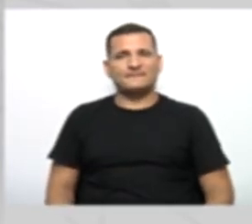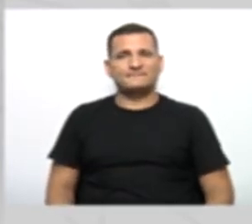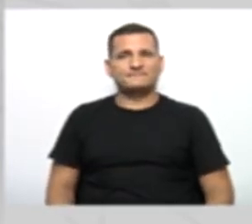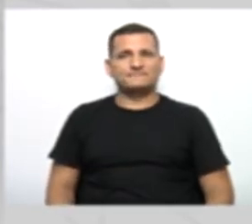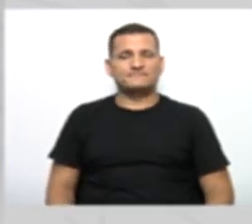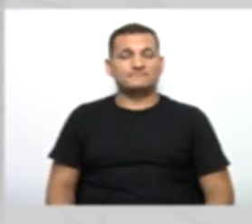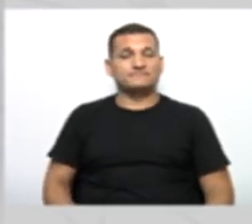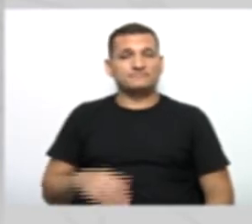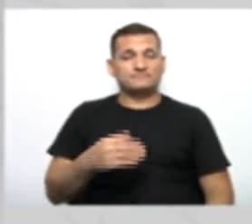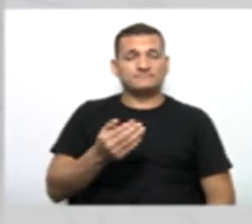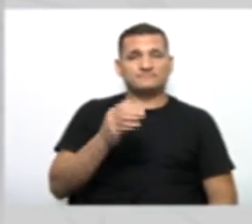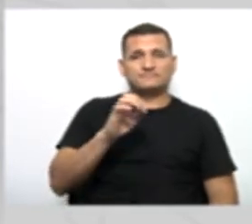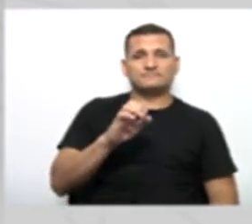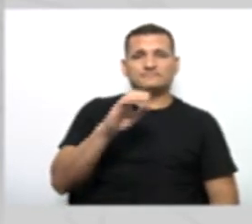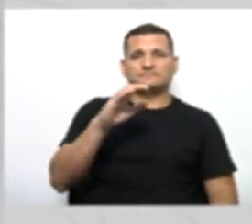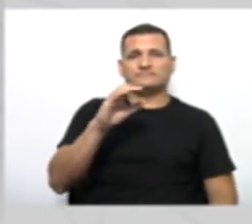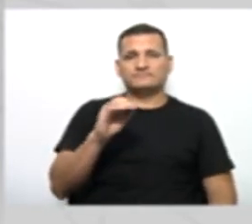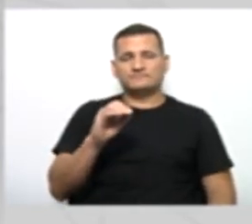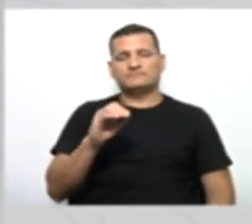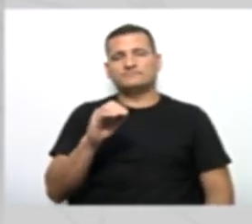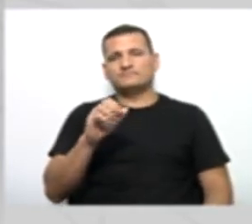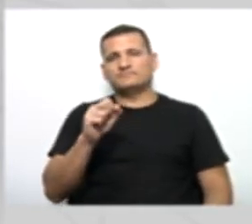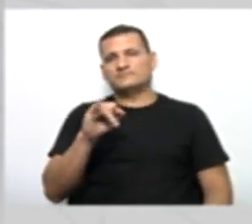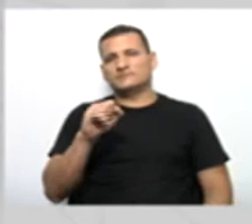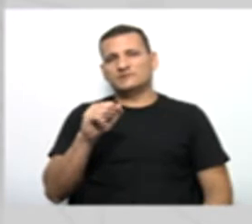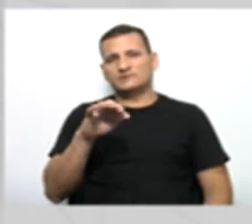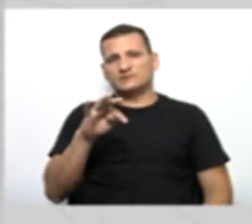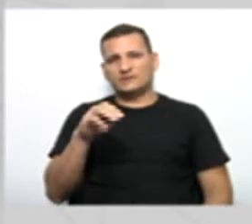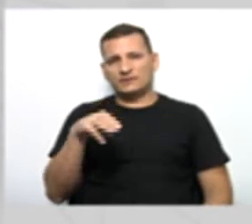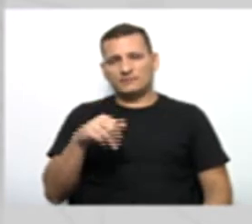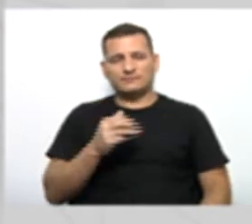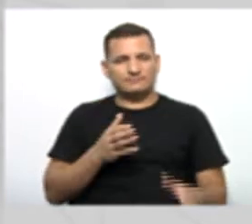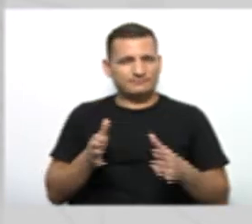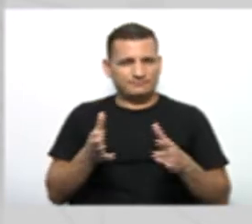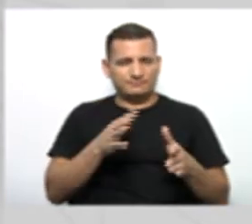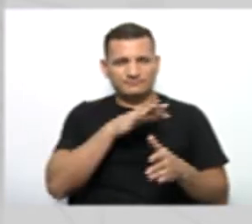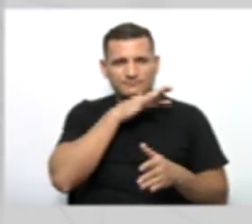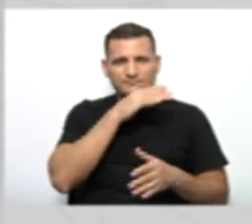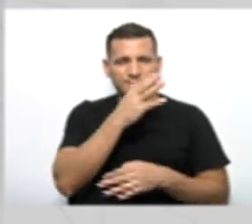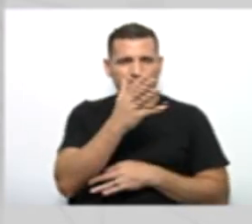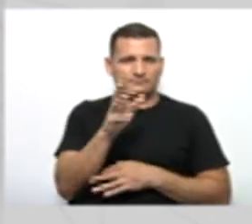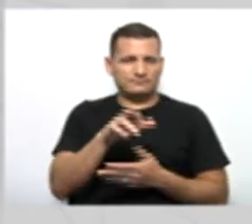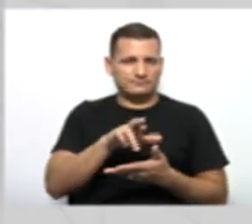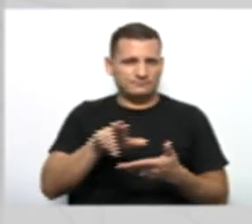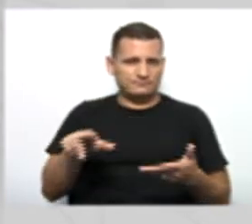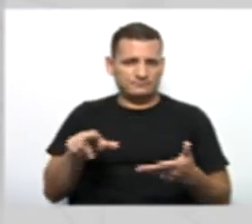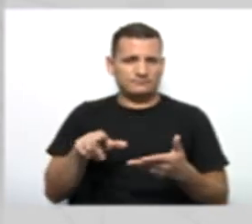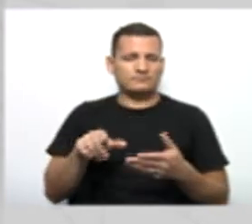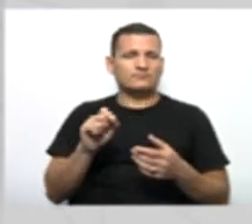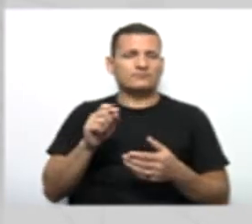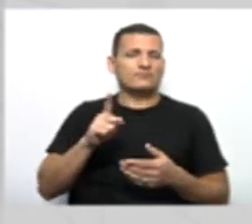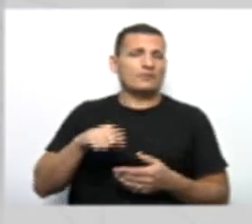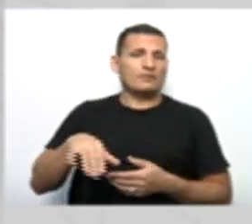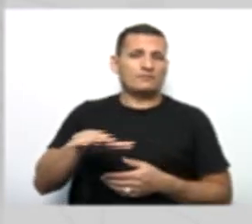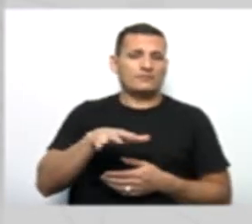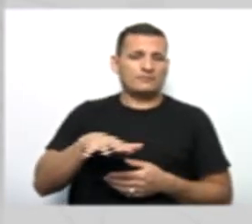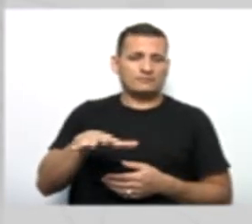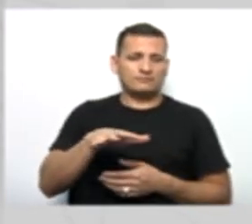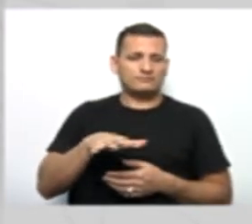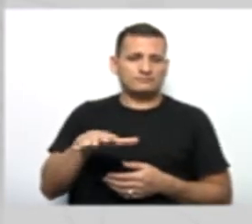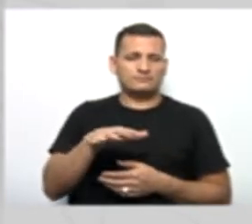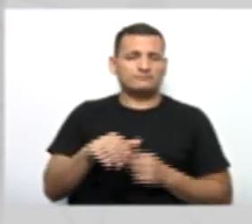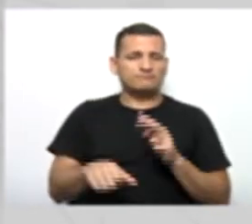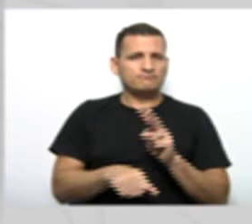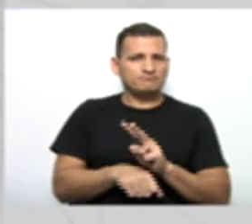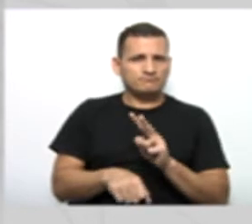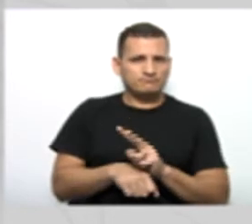esses ecossistemas podem ser, esses espaços especialmente protegidos podem ser espaços em que a proteção é